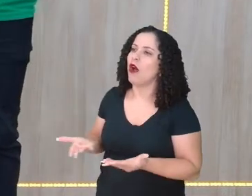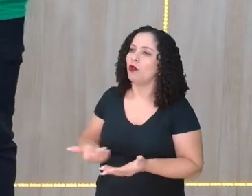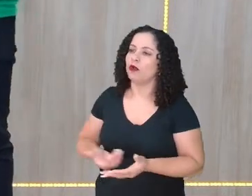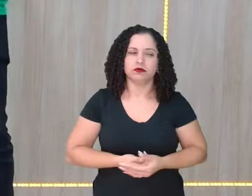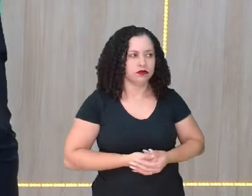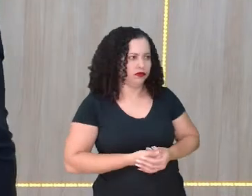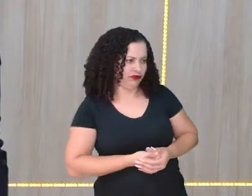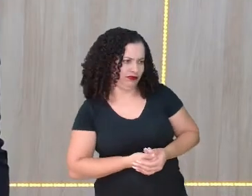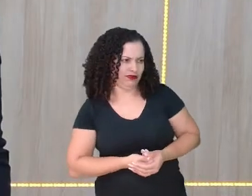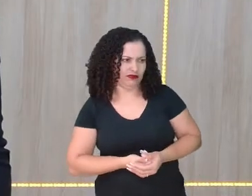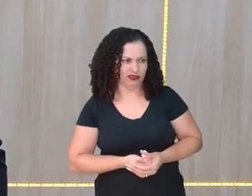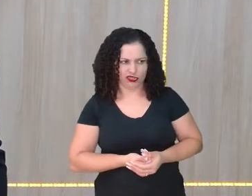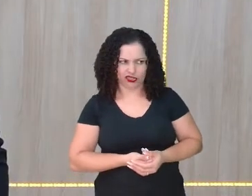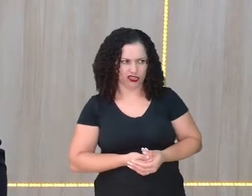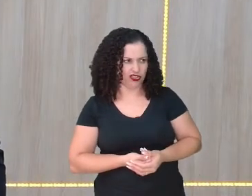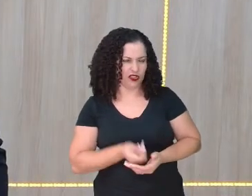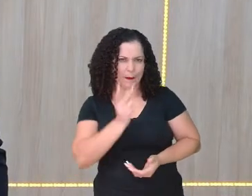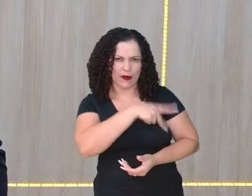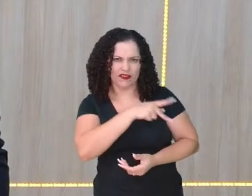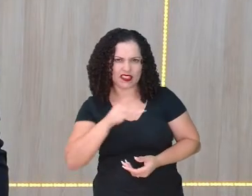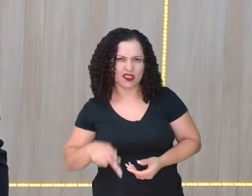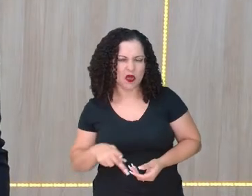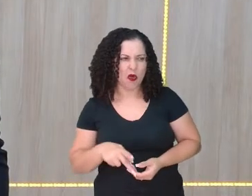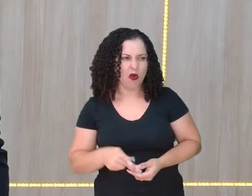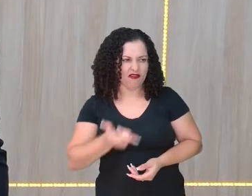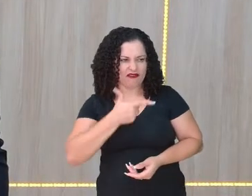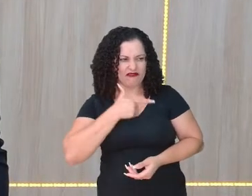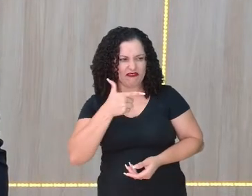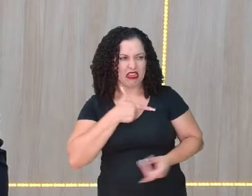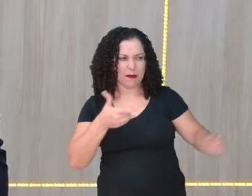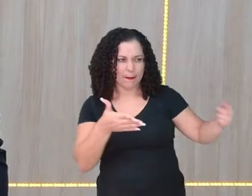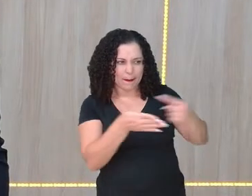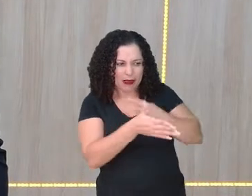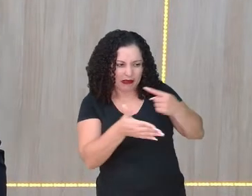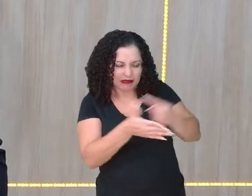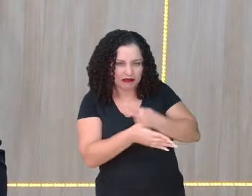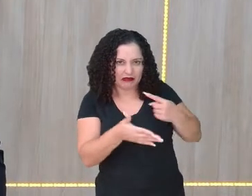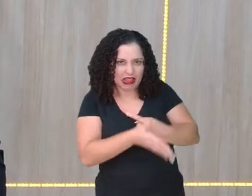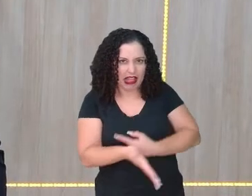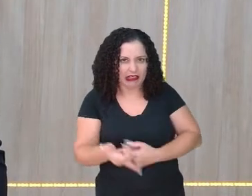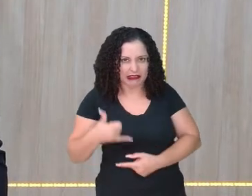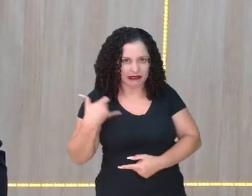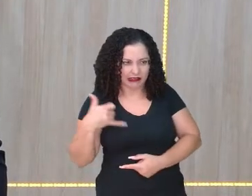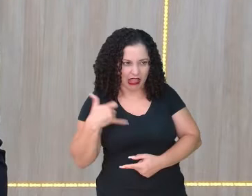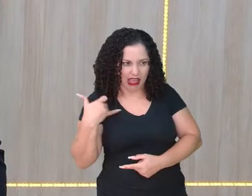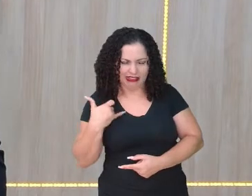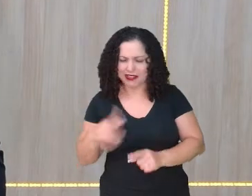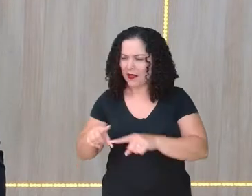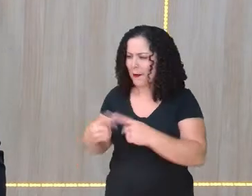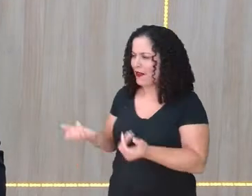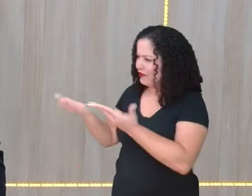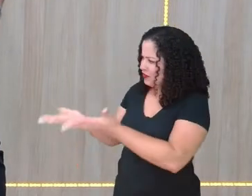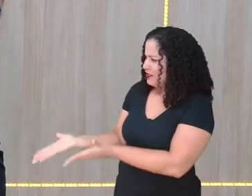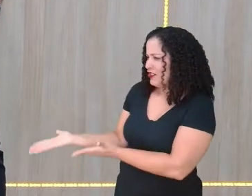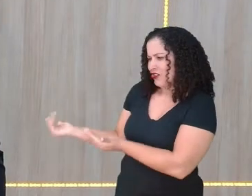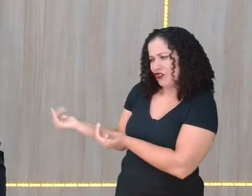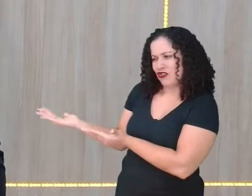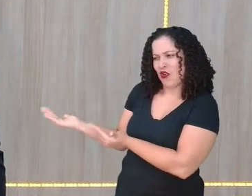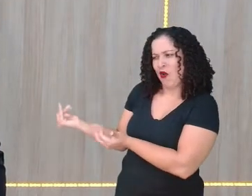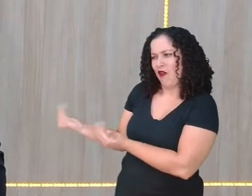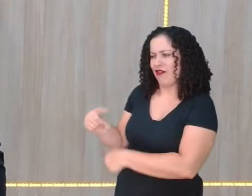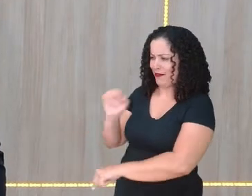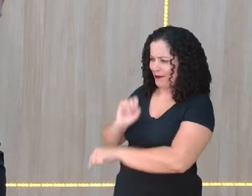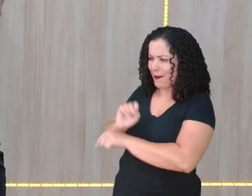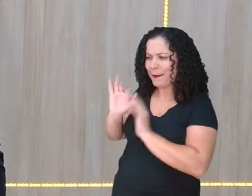faz: oxe, professor, isso se pergunta a mulher? Não. Eu disse: mas menina, você é tão jovem, pare